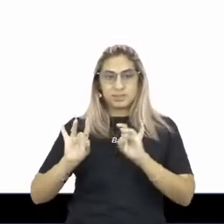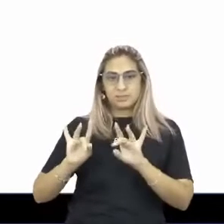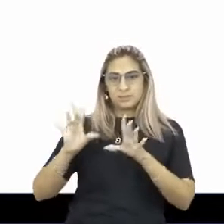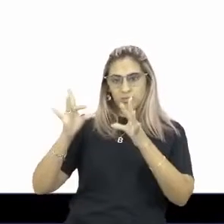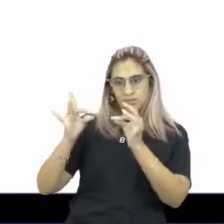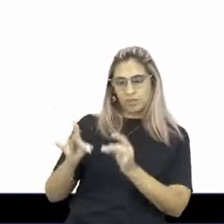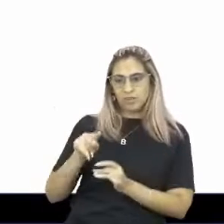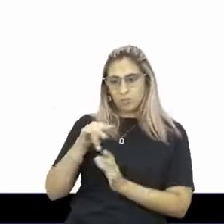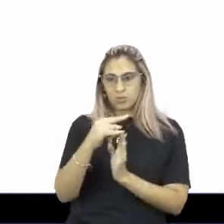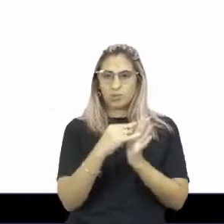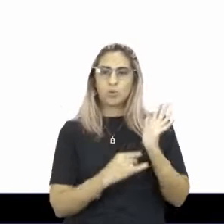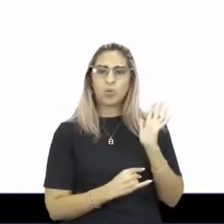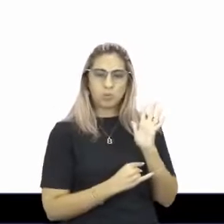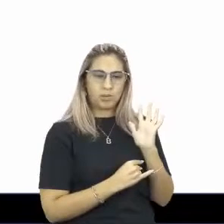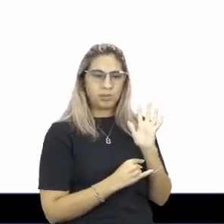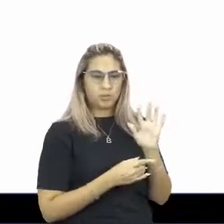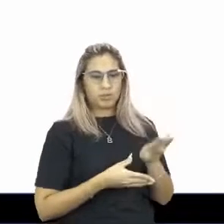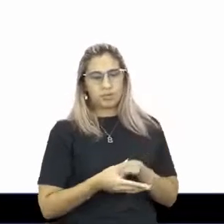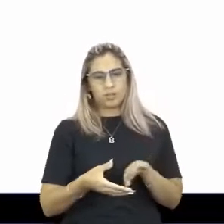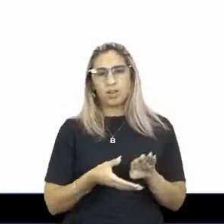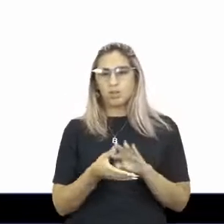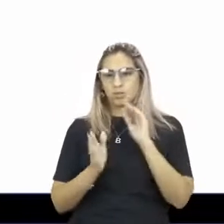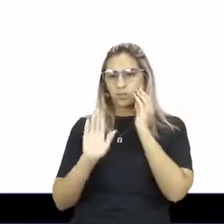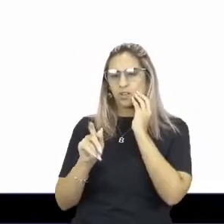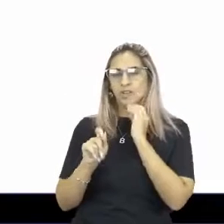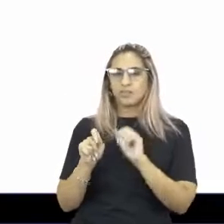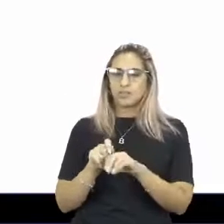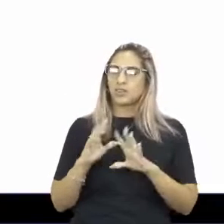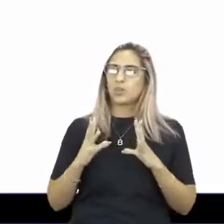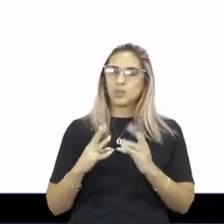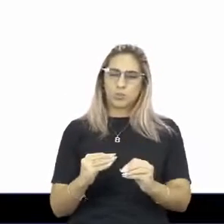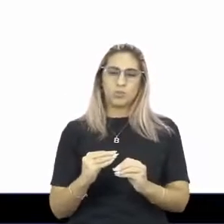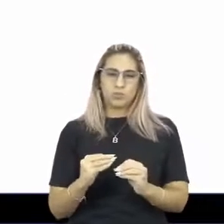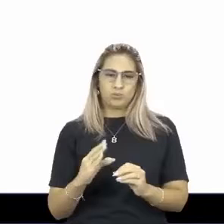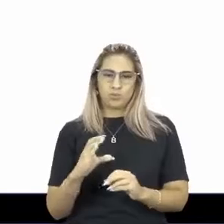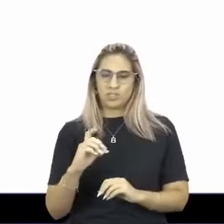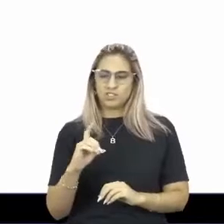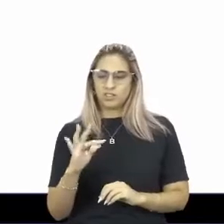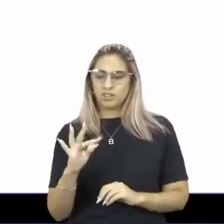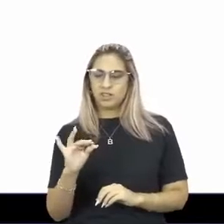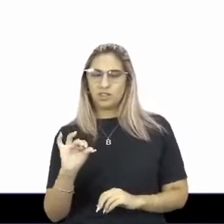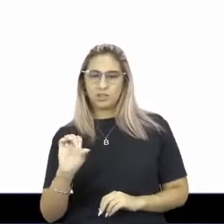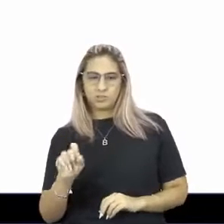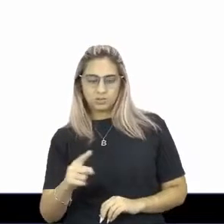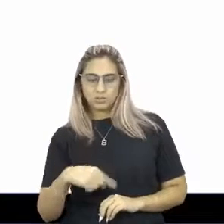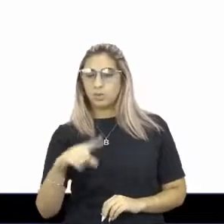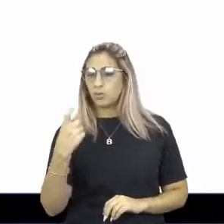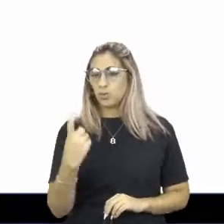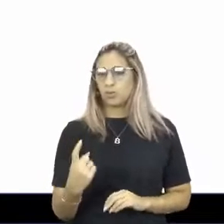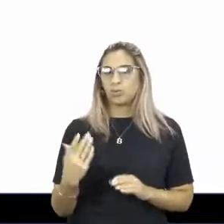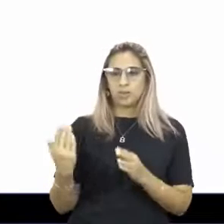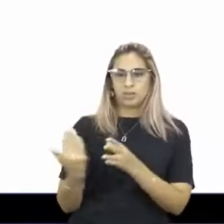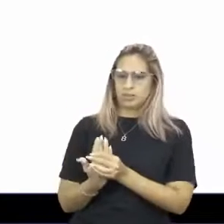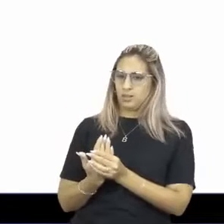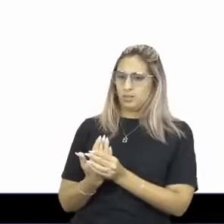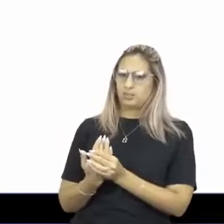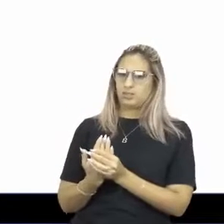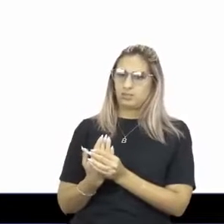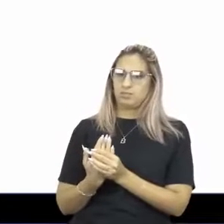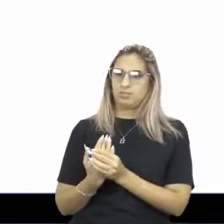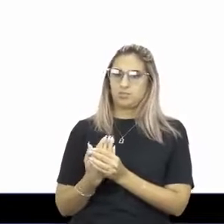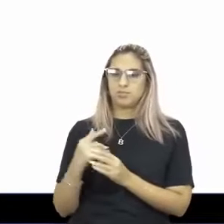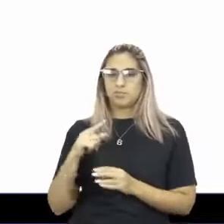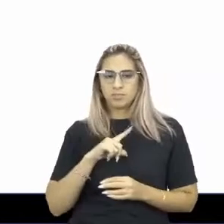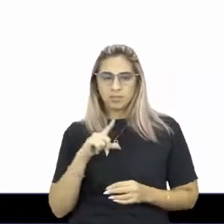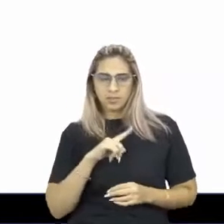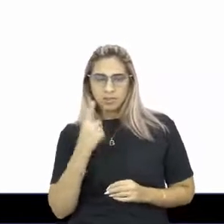especificado nesse documento orientador que vai ser encaminhado a todos os candidatos. É um único anexo. Então, se eu